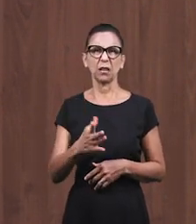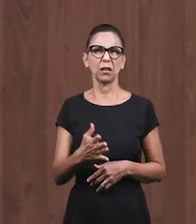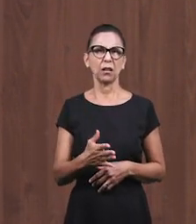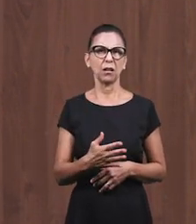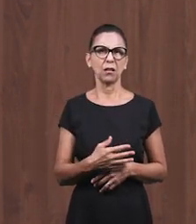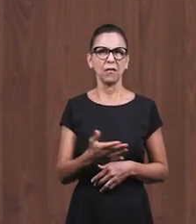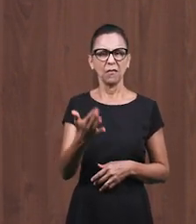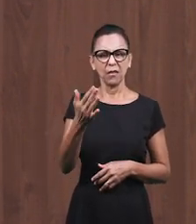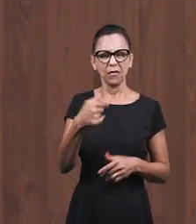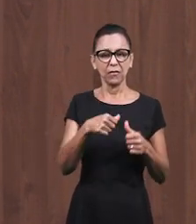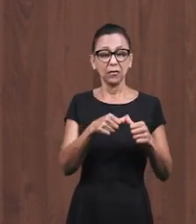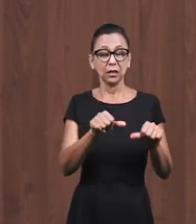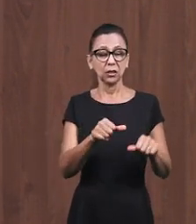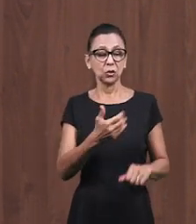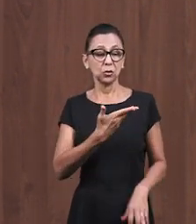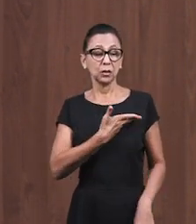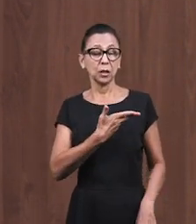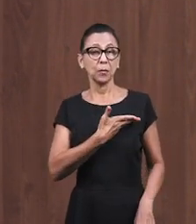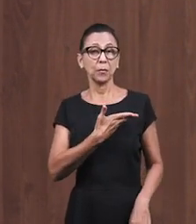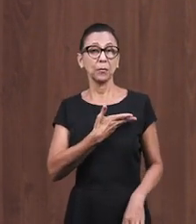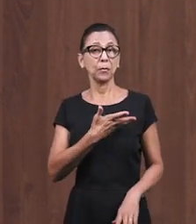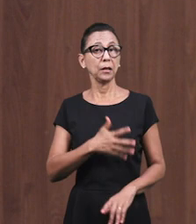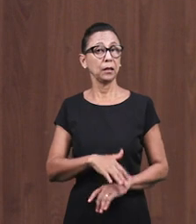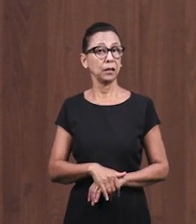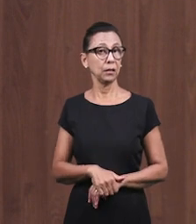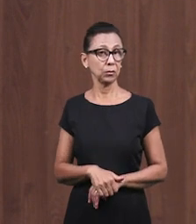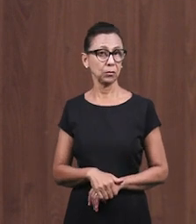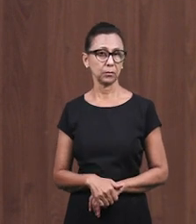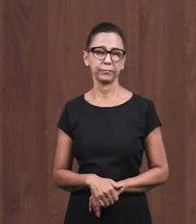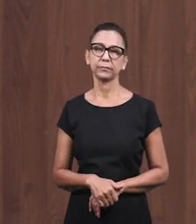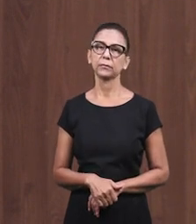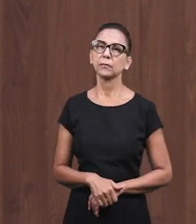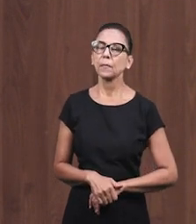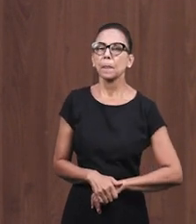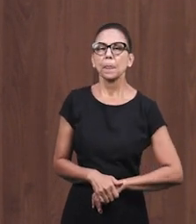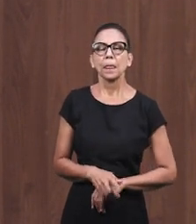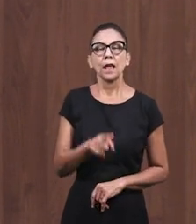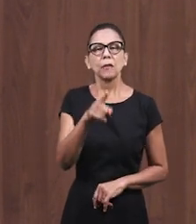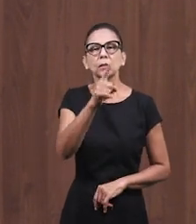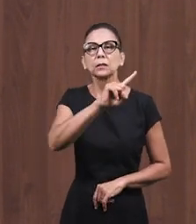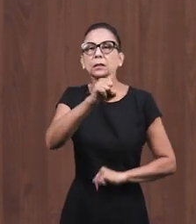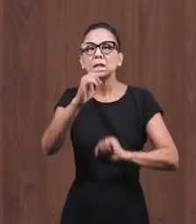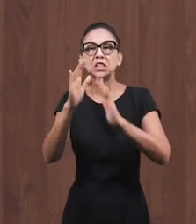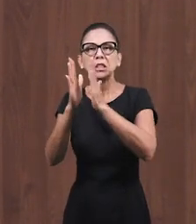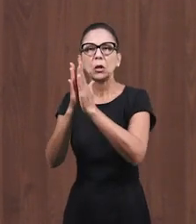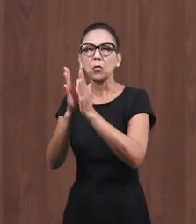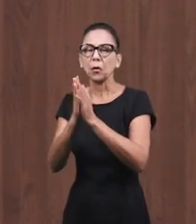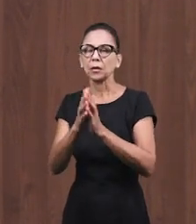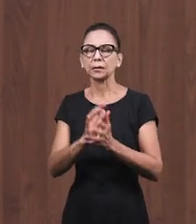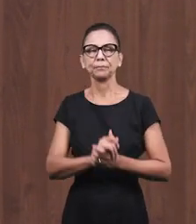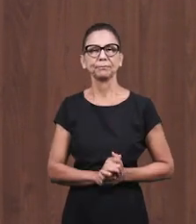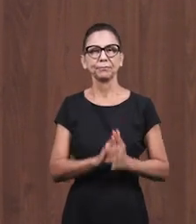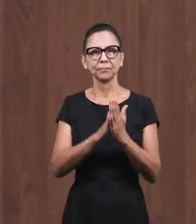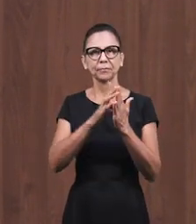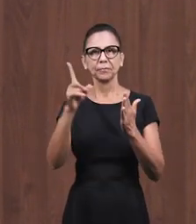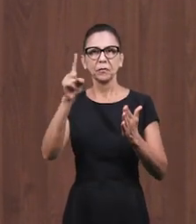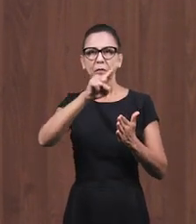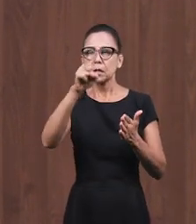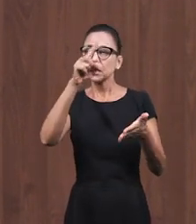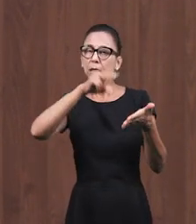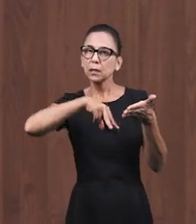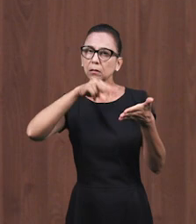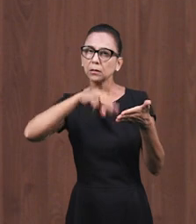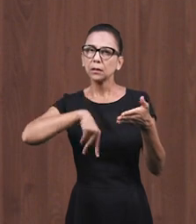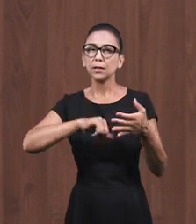tiram tempo para o seu tempo para você orar, para você ler a palavra. É dessa forma todos